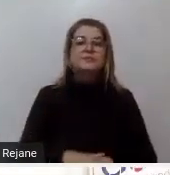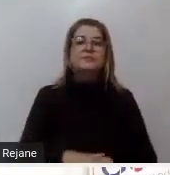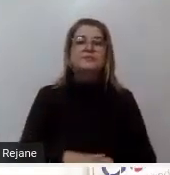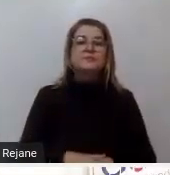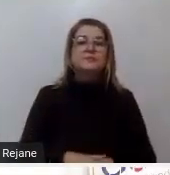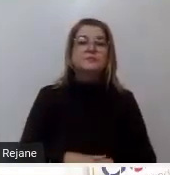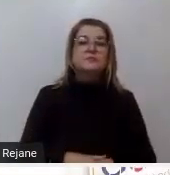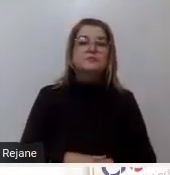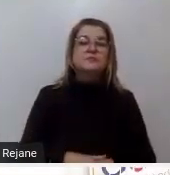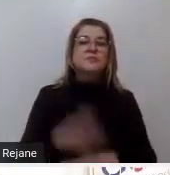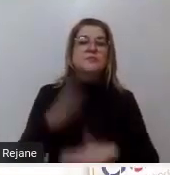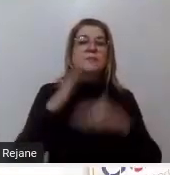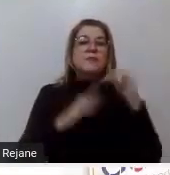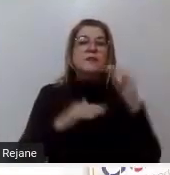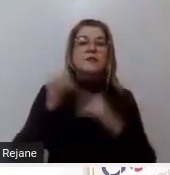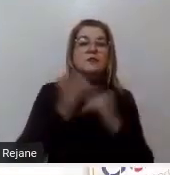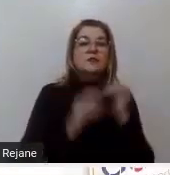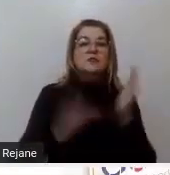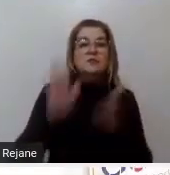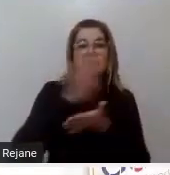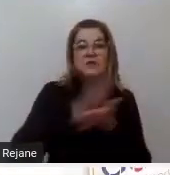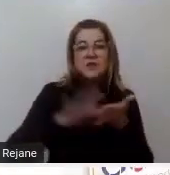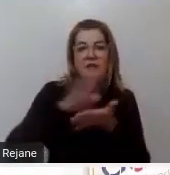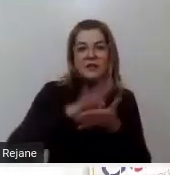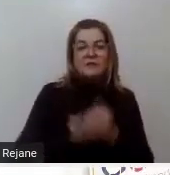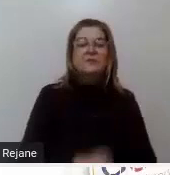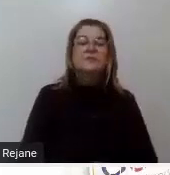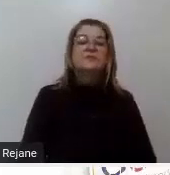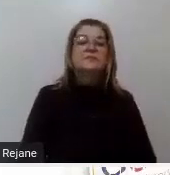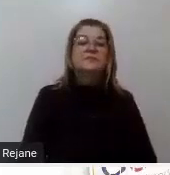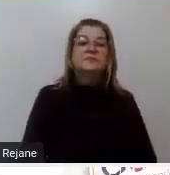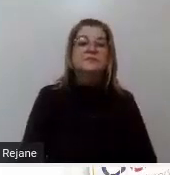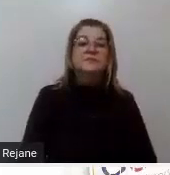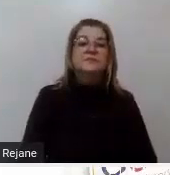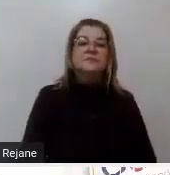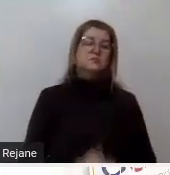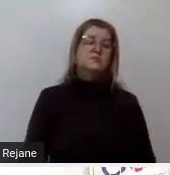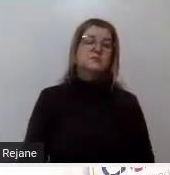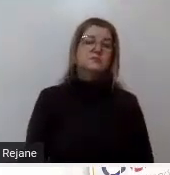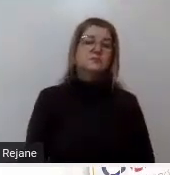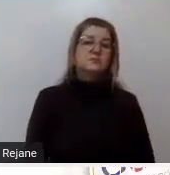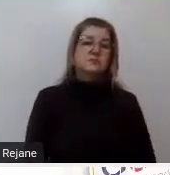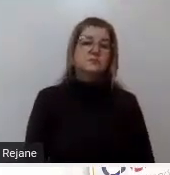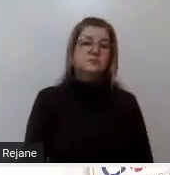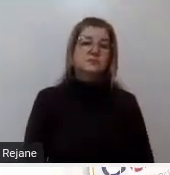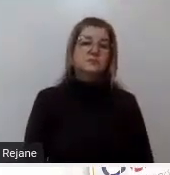Vamos construir uma tarefa, Marcele? Vamos criar uma tarefa.